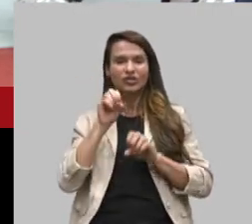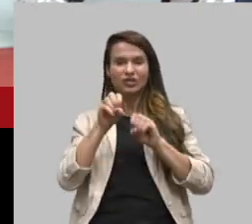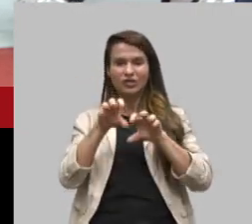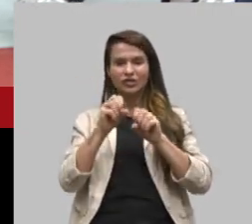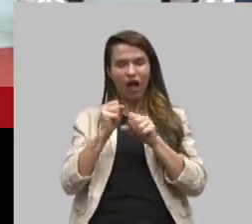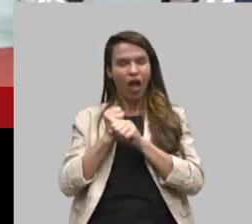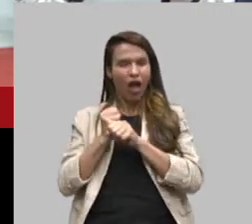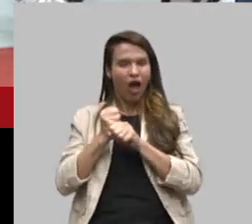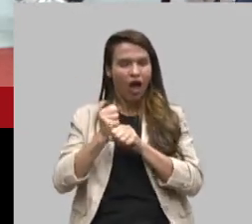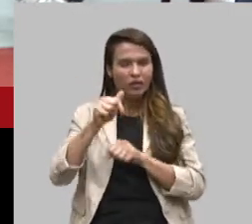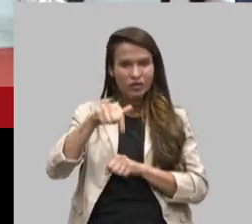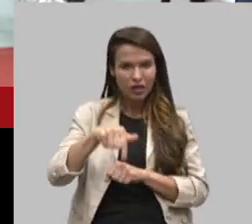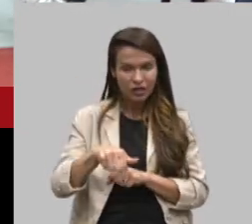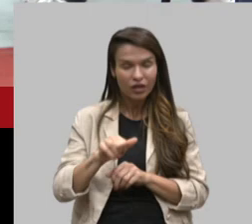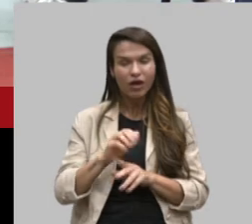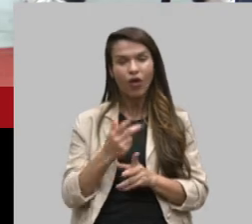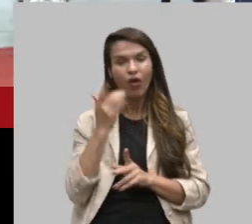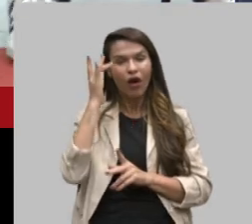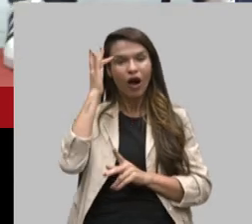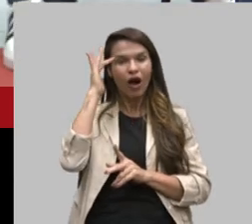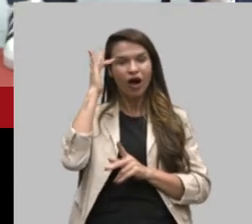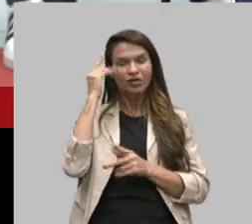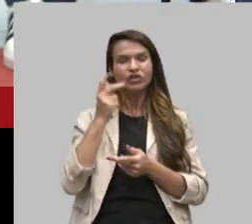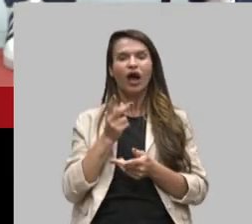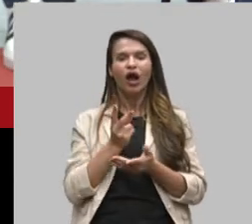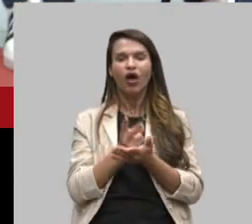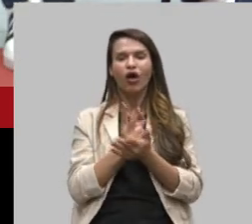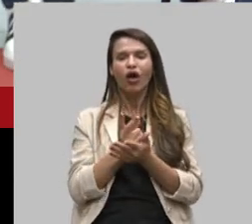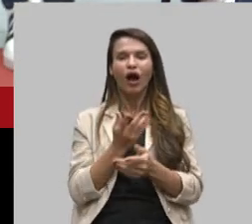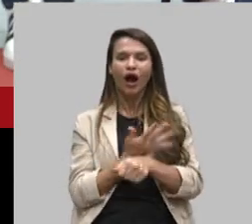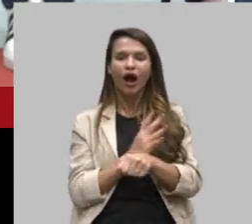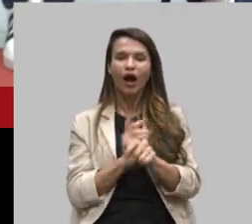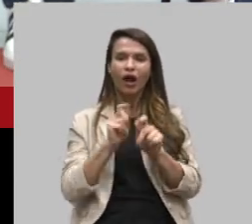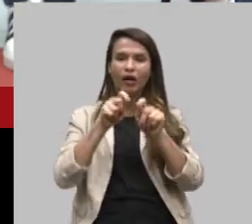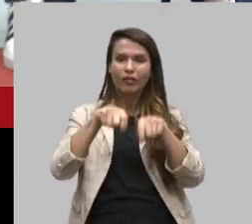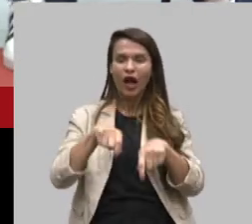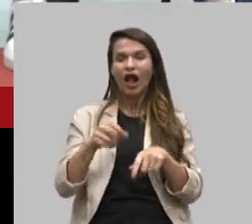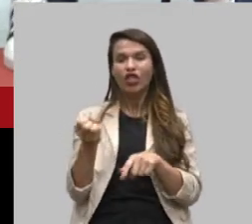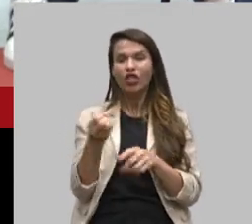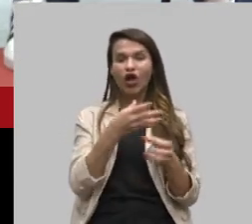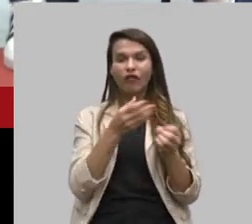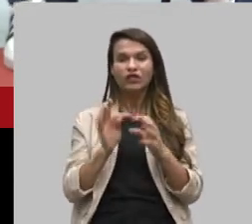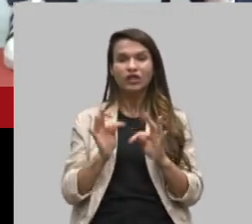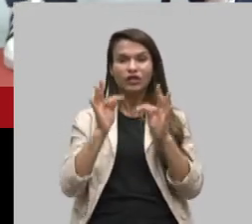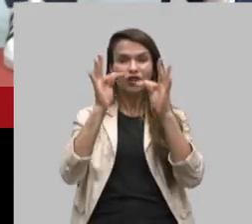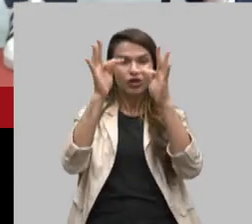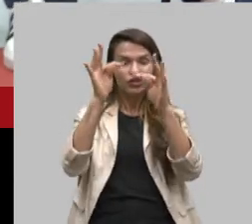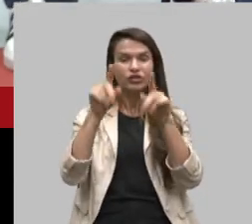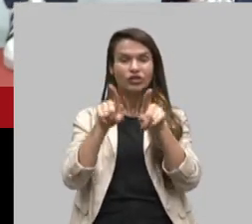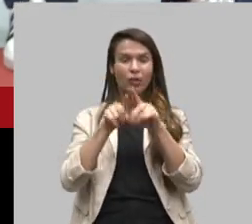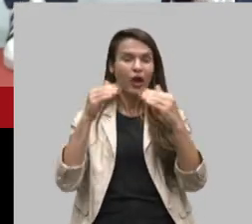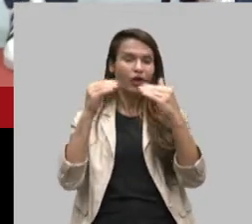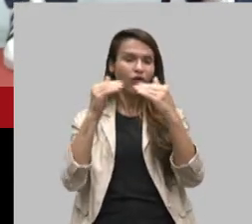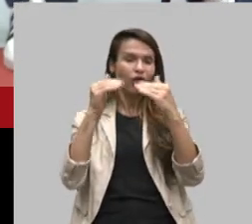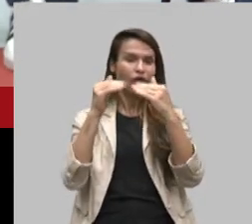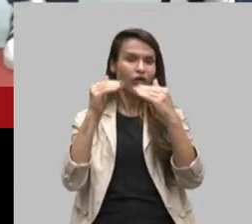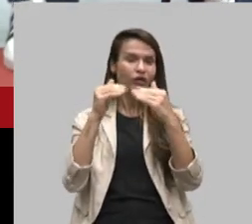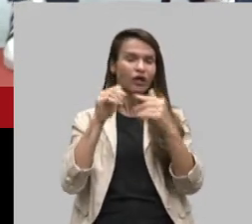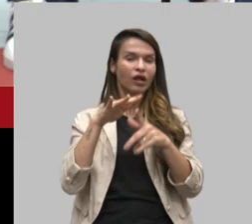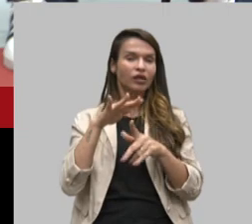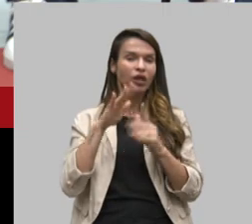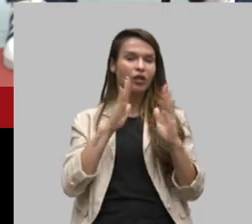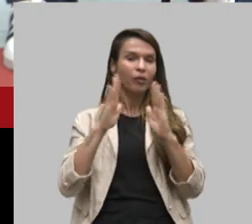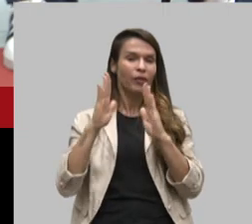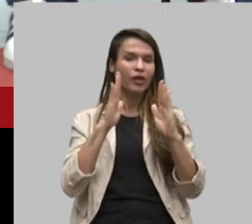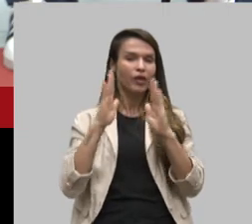aqui então eu acho que essa constante capacitação também está falando sobre as novas tecnologias e havemos de concordar que estamos na era na da